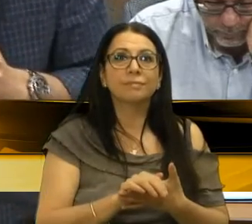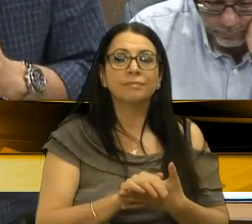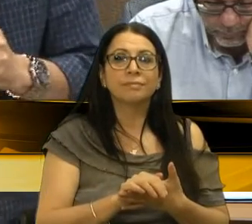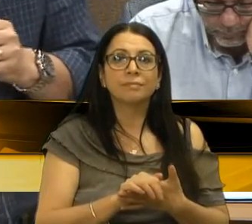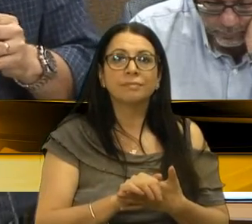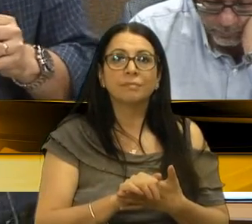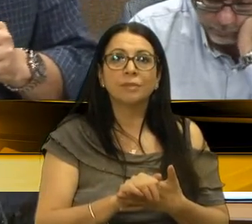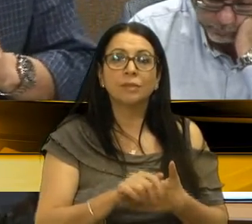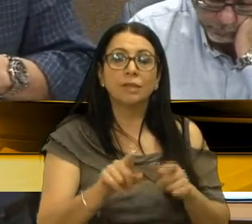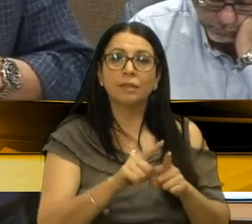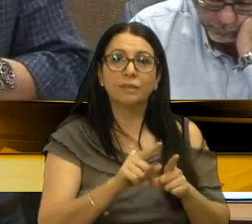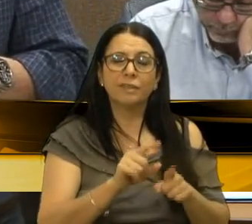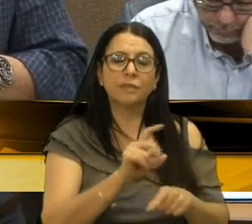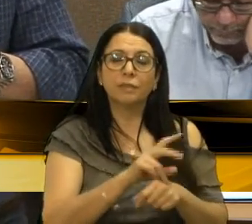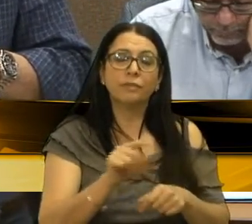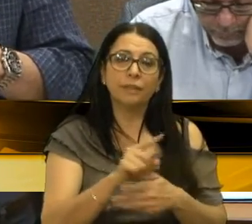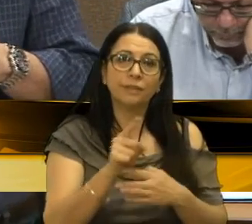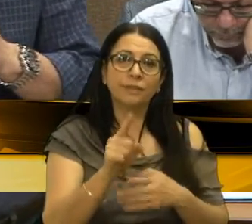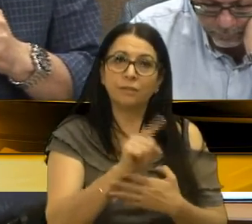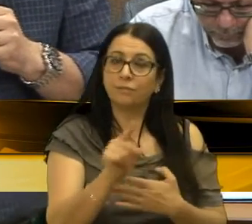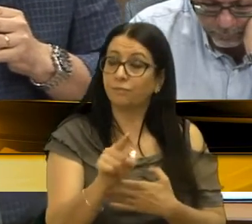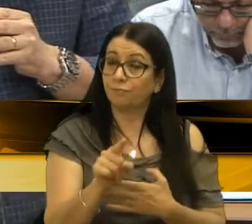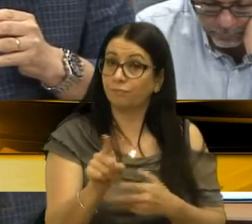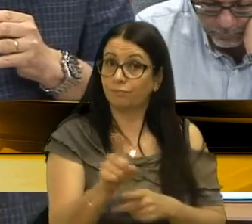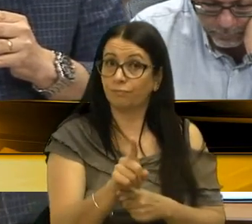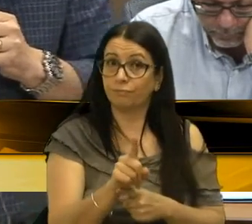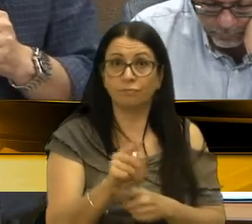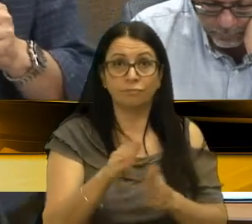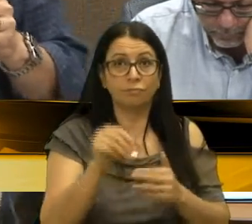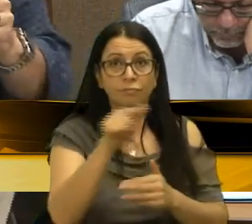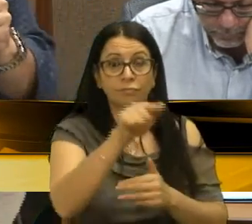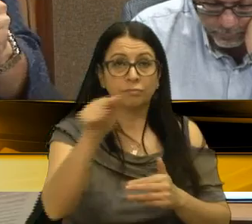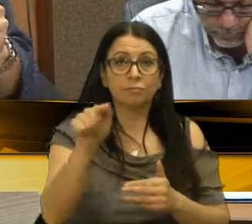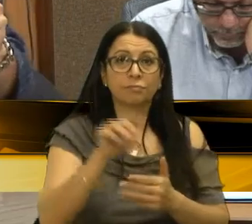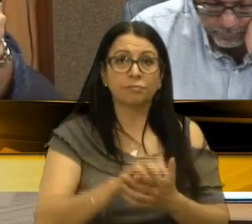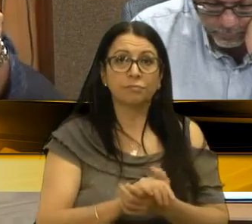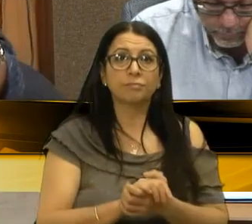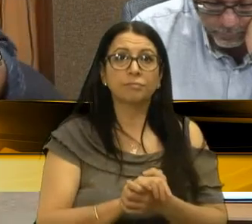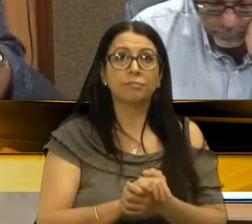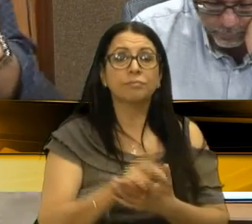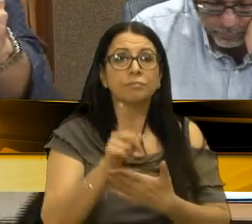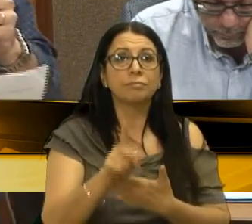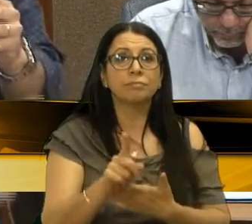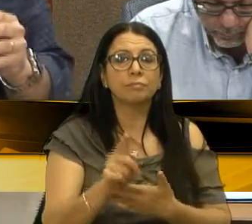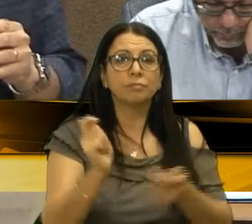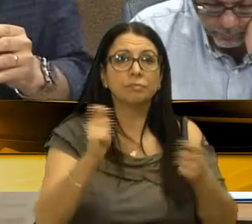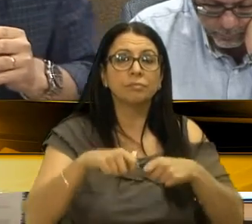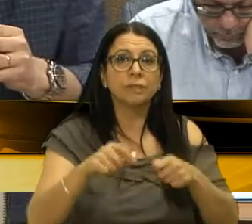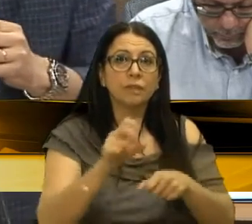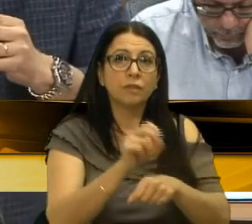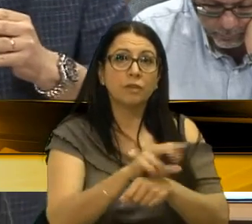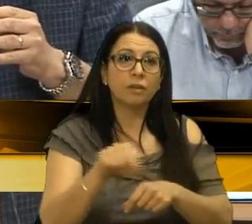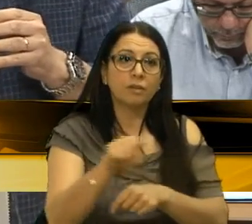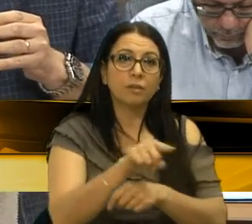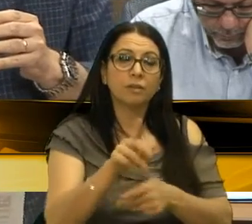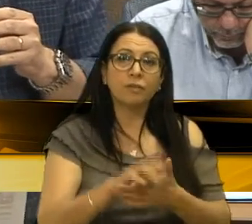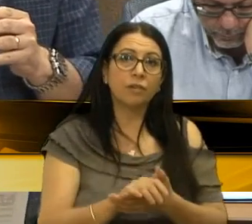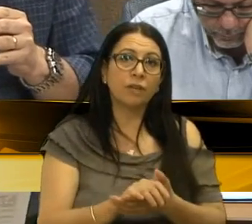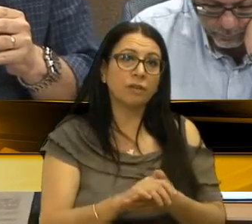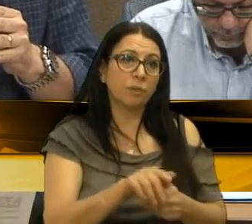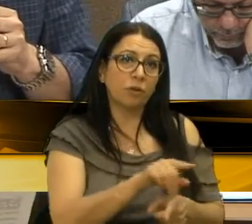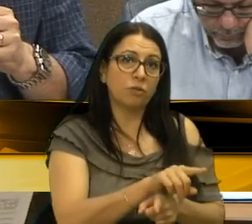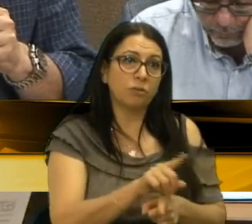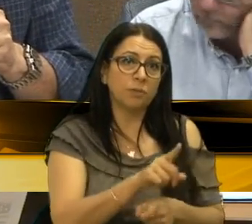Dentre as vagas, presidente, que estão sendo solicitadas para aumentar essa disponibilidade nessa vaga, nessa lei nova,